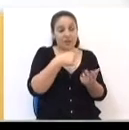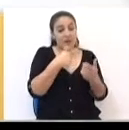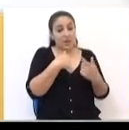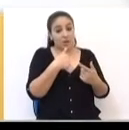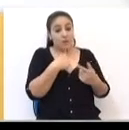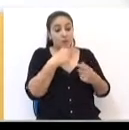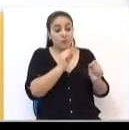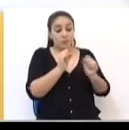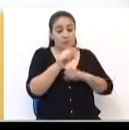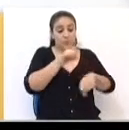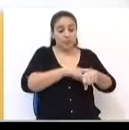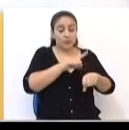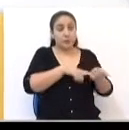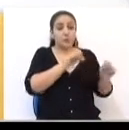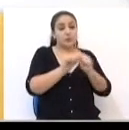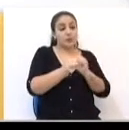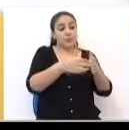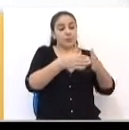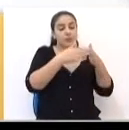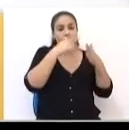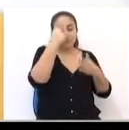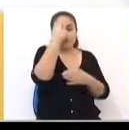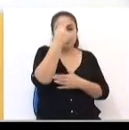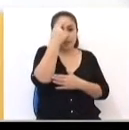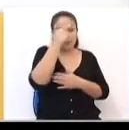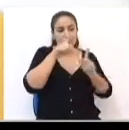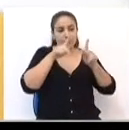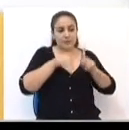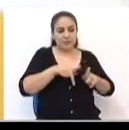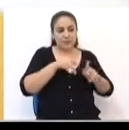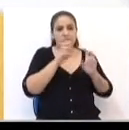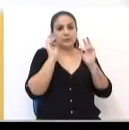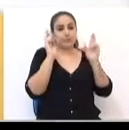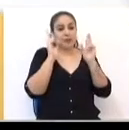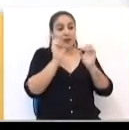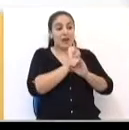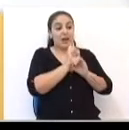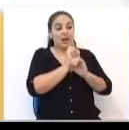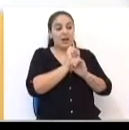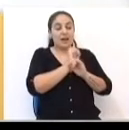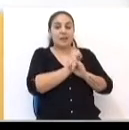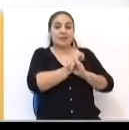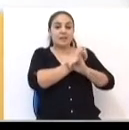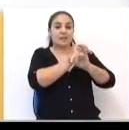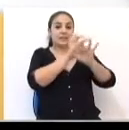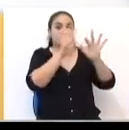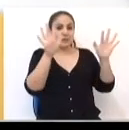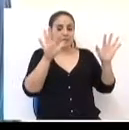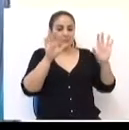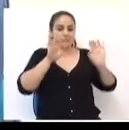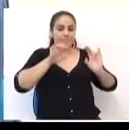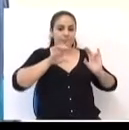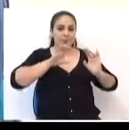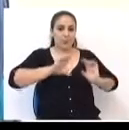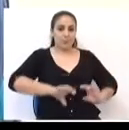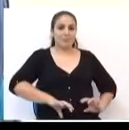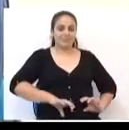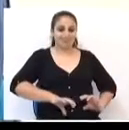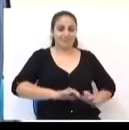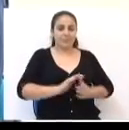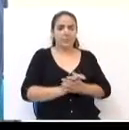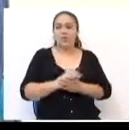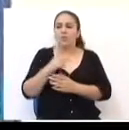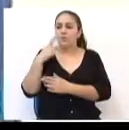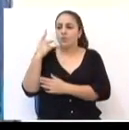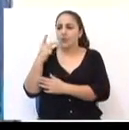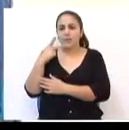me dá a possibilidade de defender as ideias que o eleitor espera, com, claro, clareza, transparência e postura. O senhor é um dos vereadores, então, que